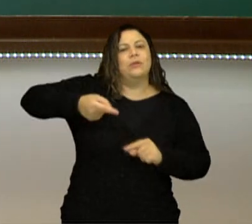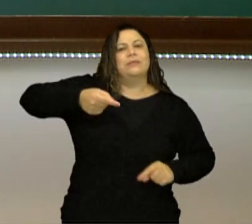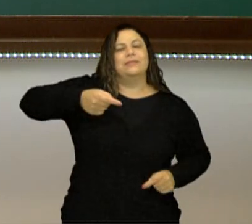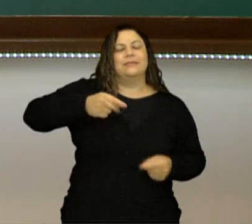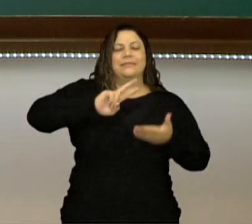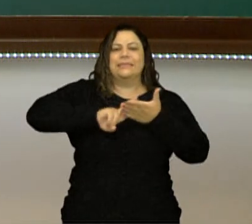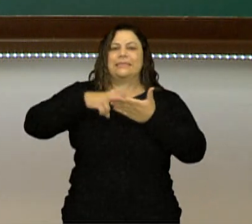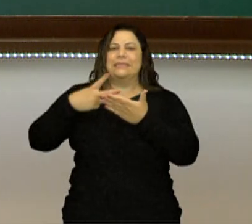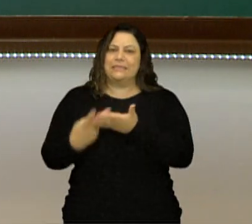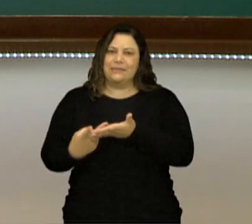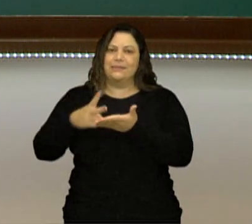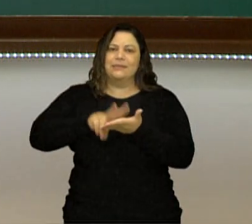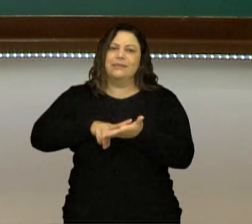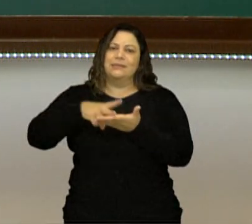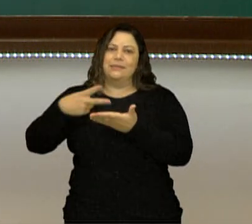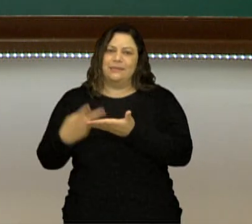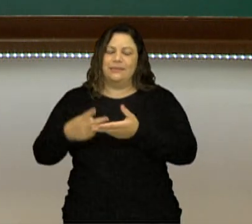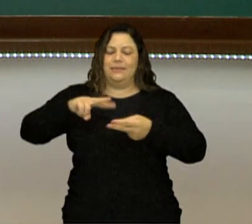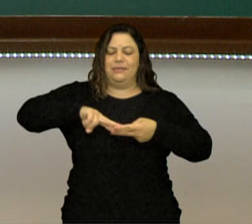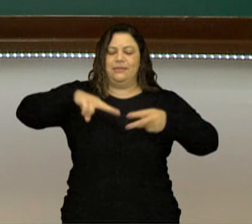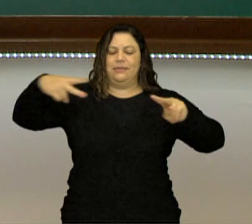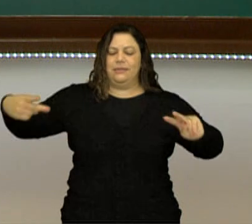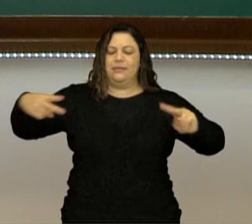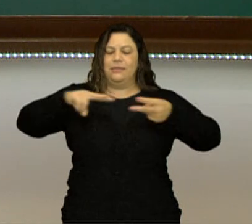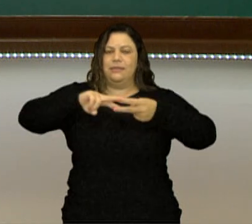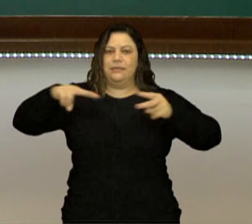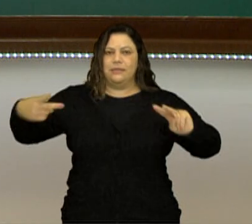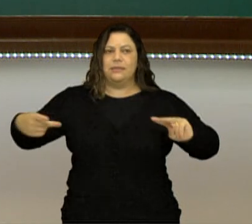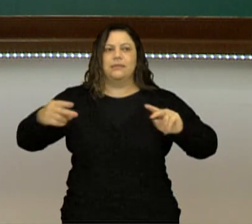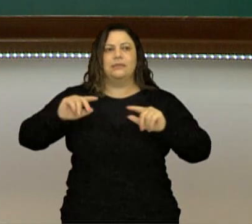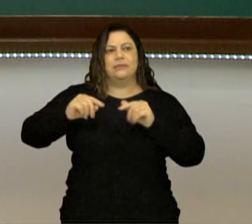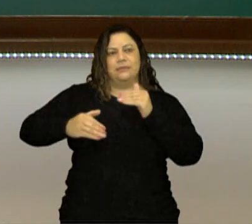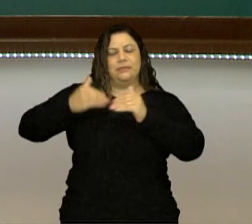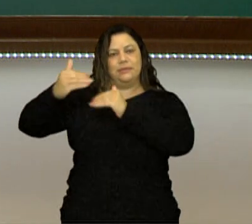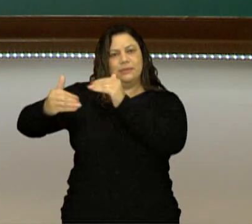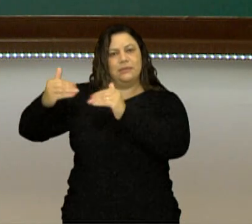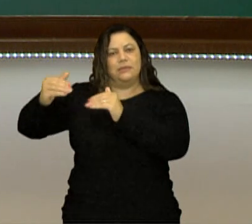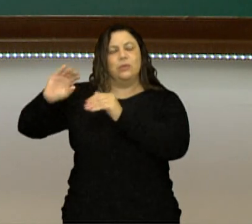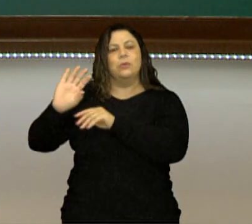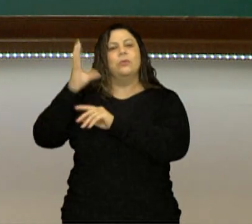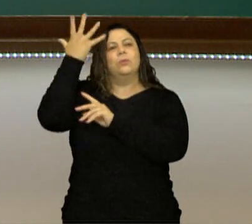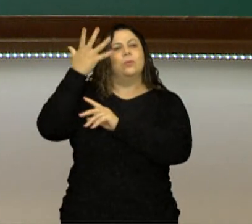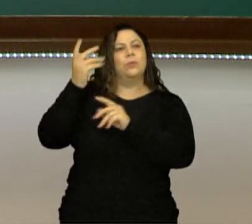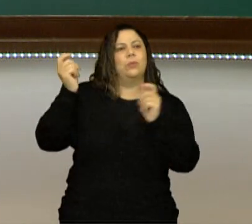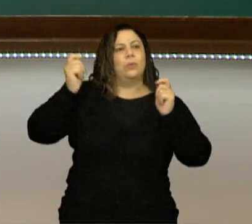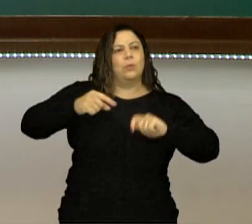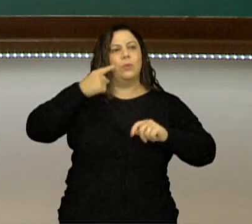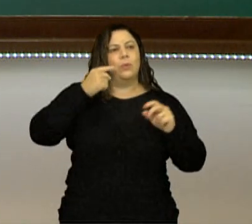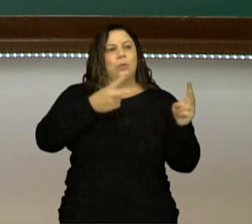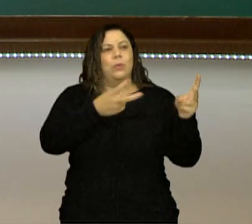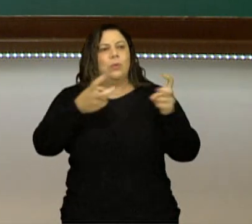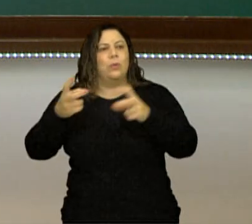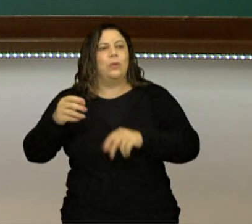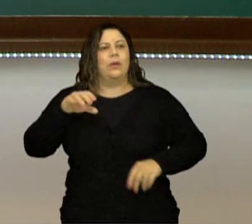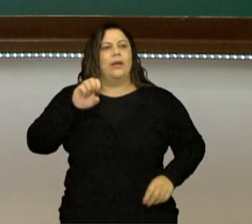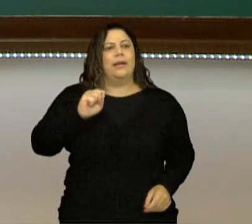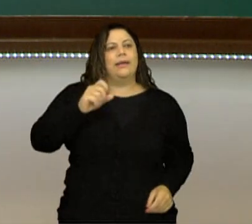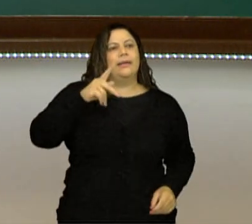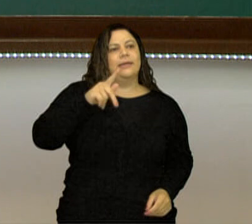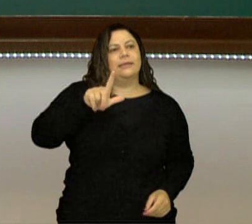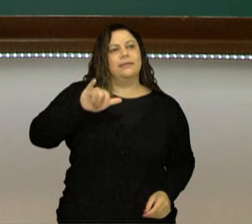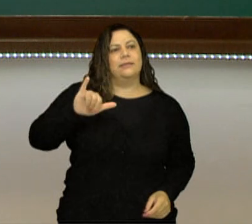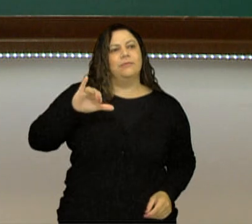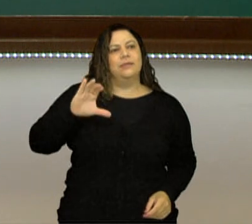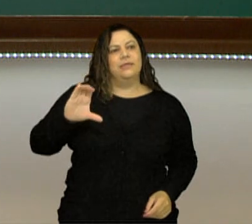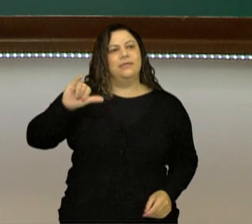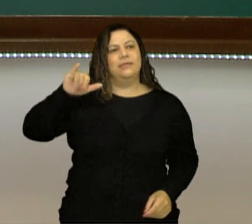pós-transcricionais, após a transcrição, né, ocorrem ali da formação do DNA, ocorre o chamado splicing alternativo. A